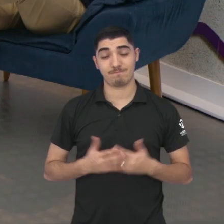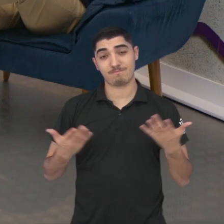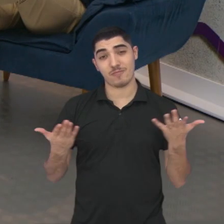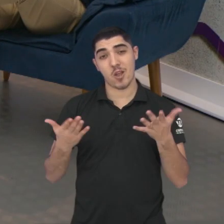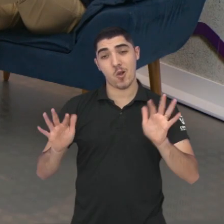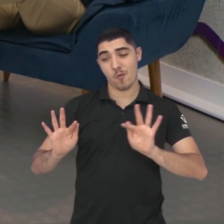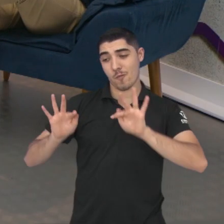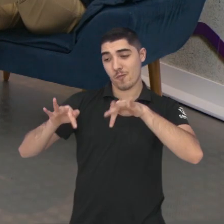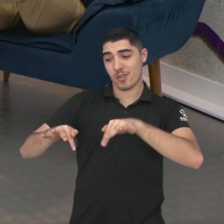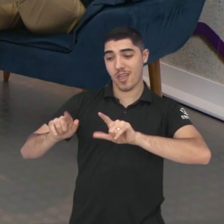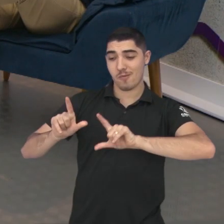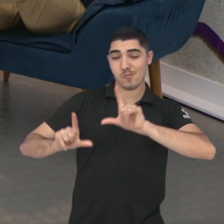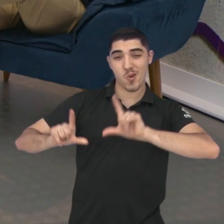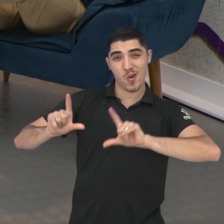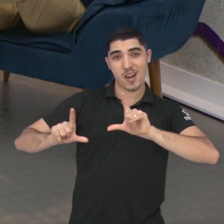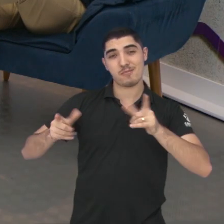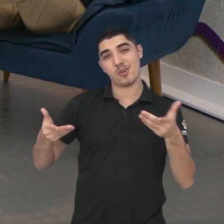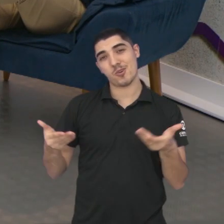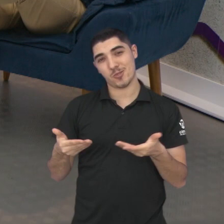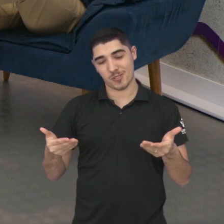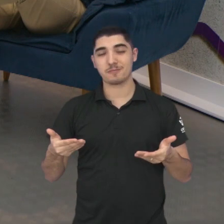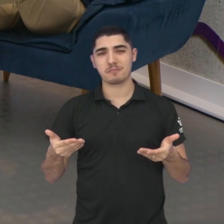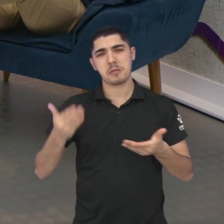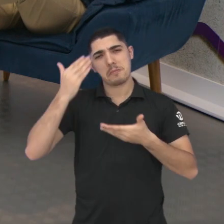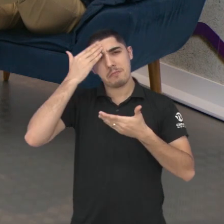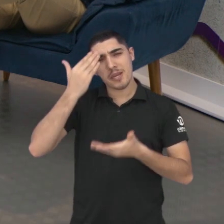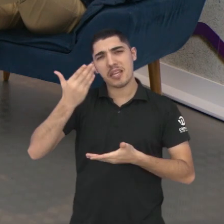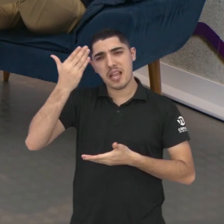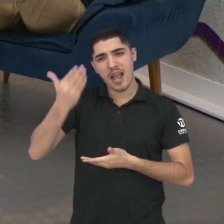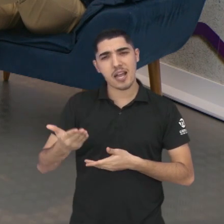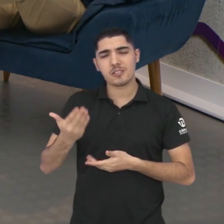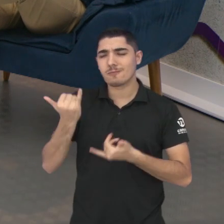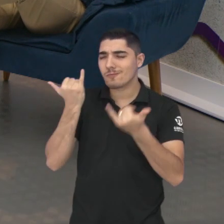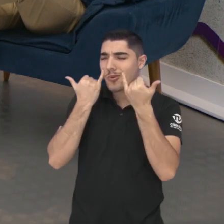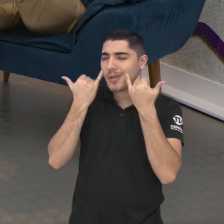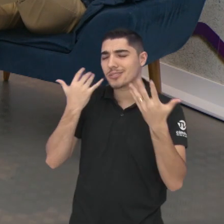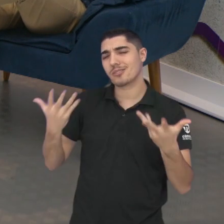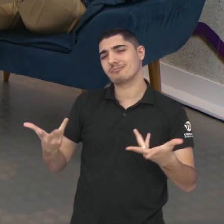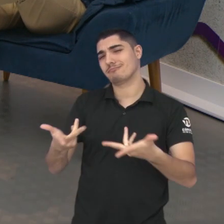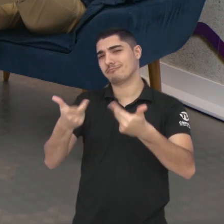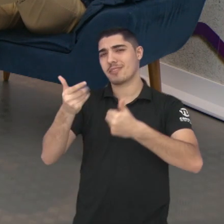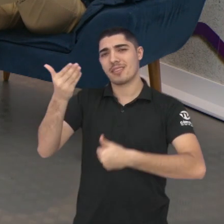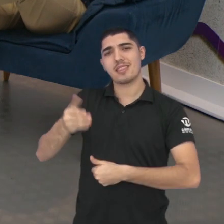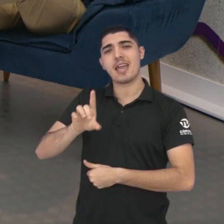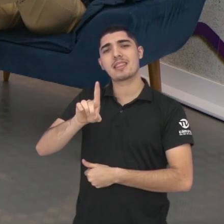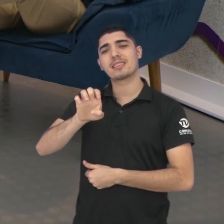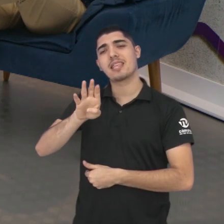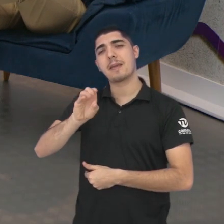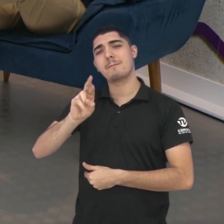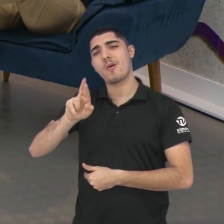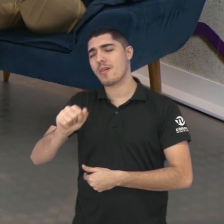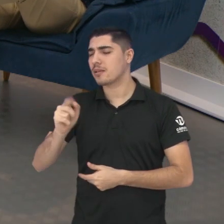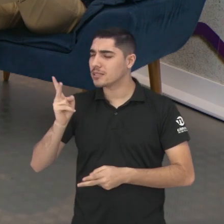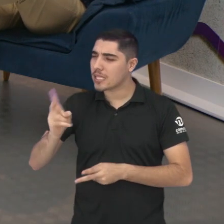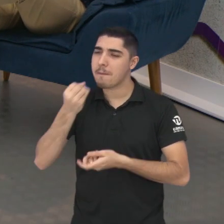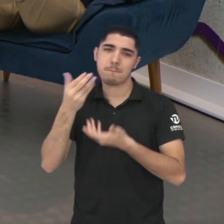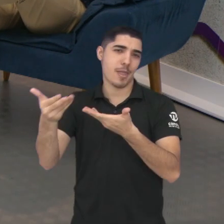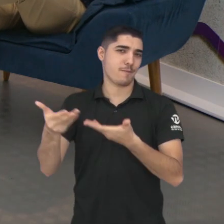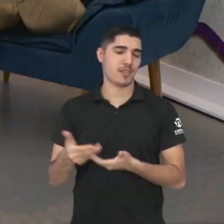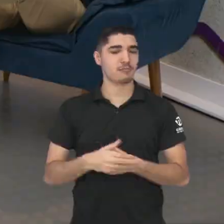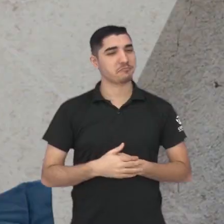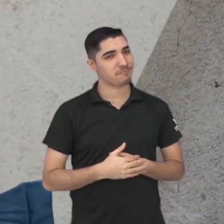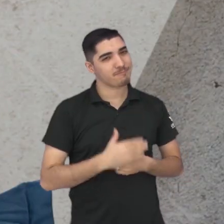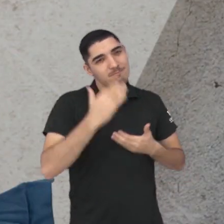Chegamos ao ponto final do nosso programa de hoje. Muito obrigado pelas informações, Débora. Seja sempre muito bem-vinda ao nosso programa.